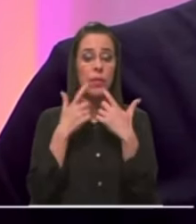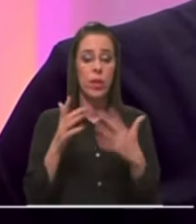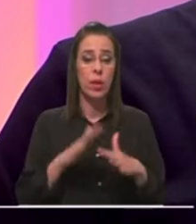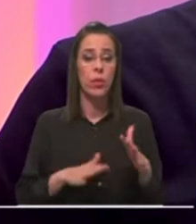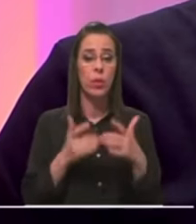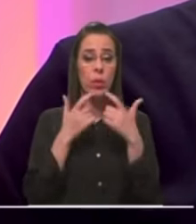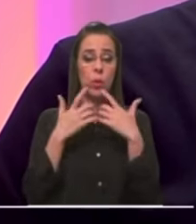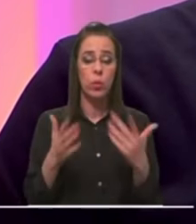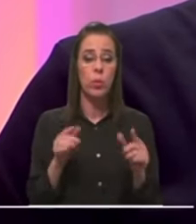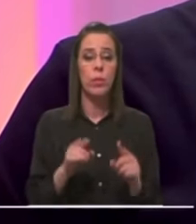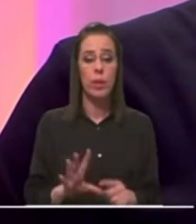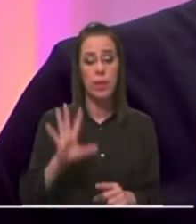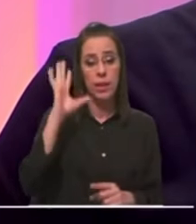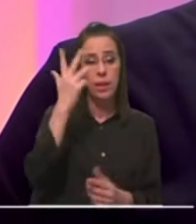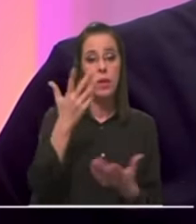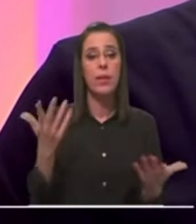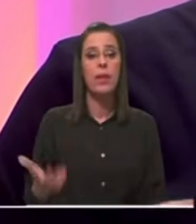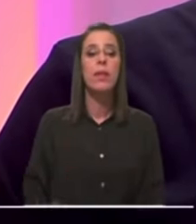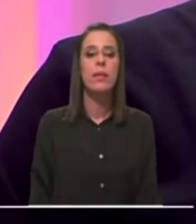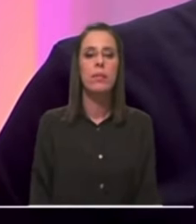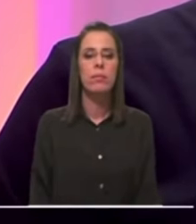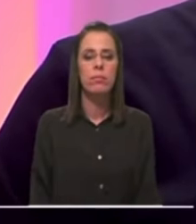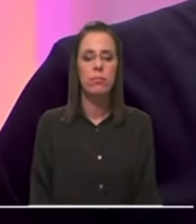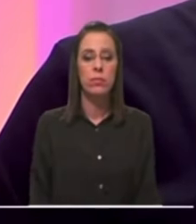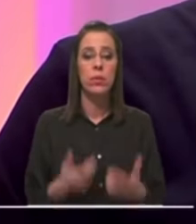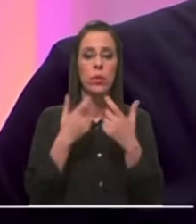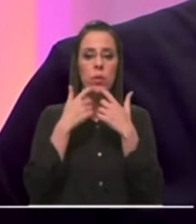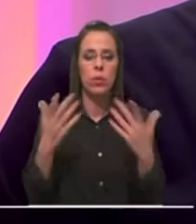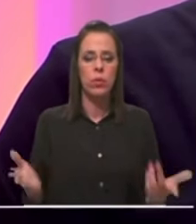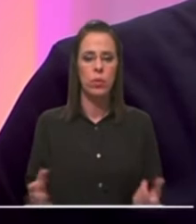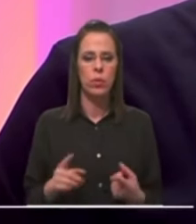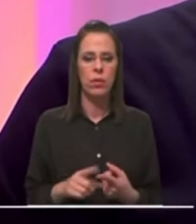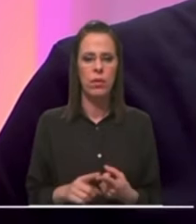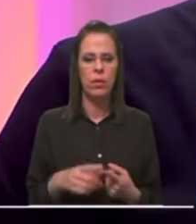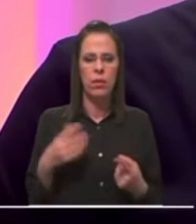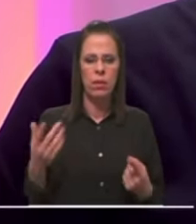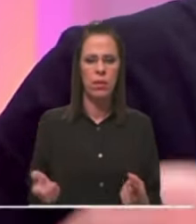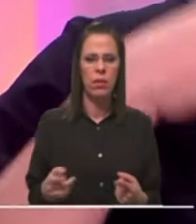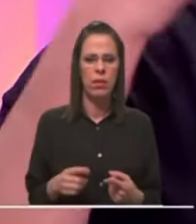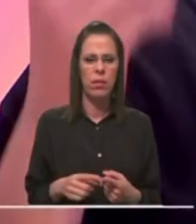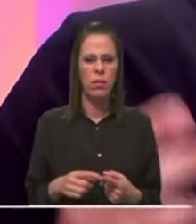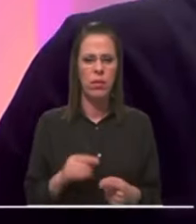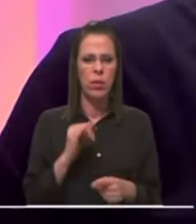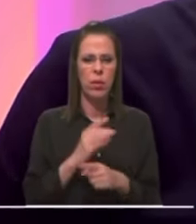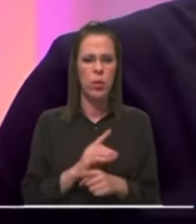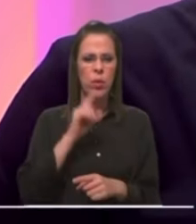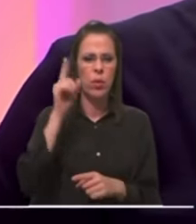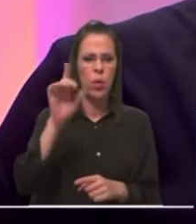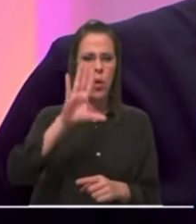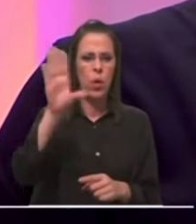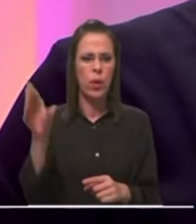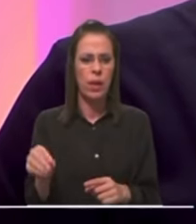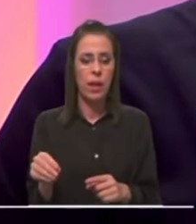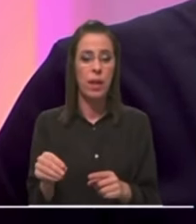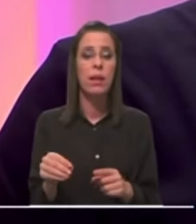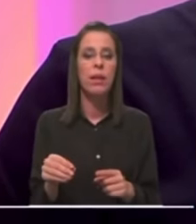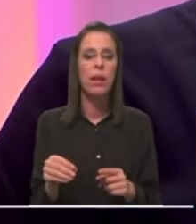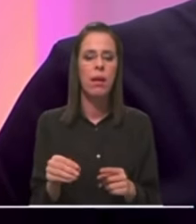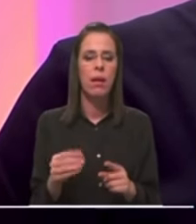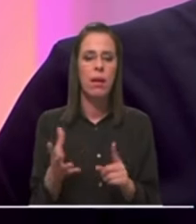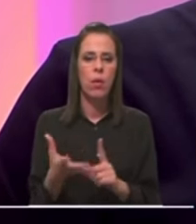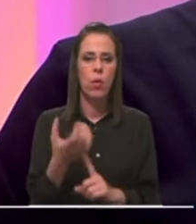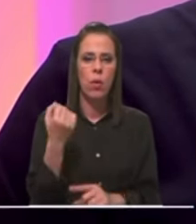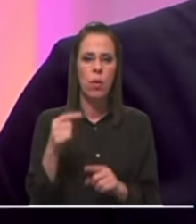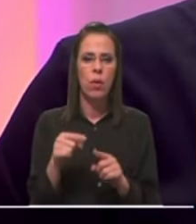para para para isso acontecer eh valeu tudo desde desde desde irem a outro continente e e e e